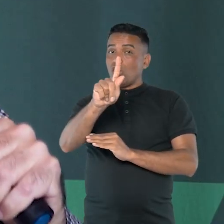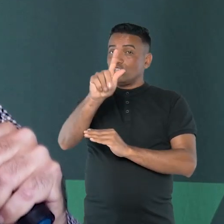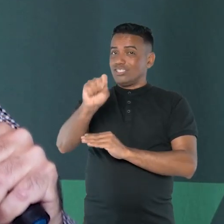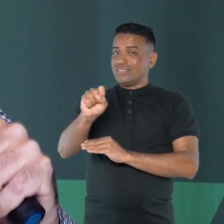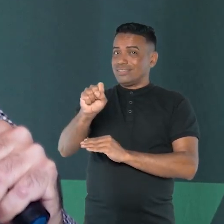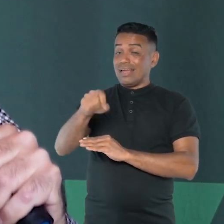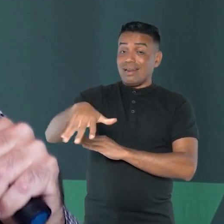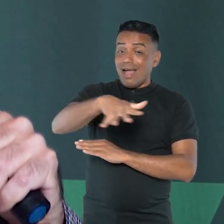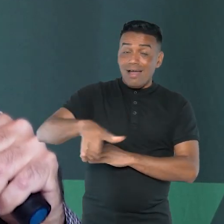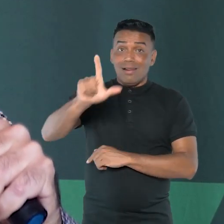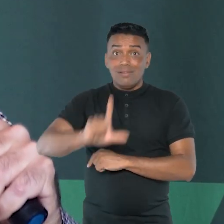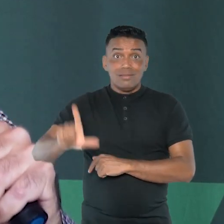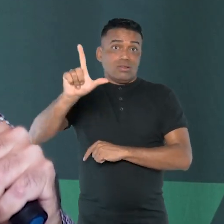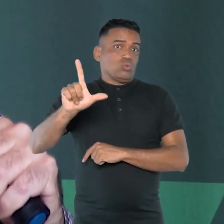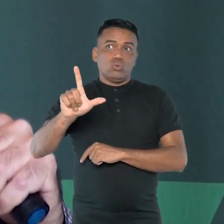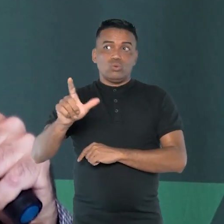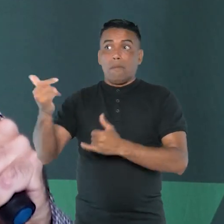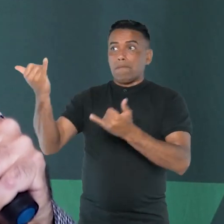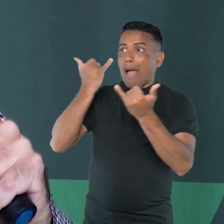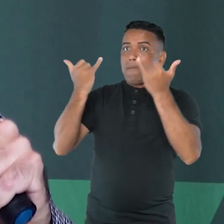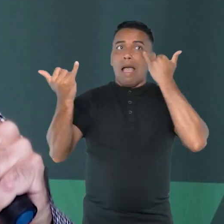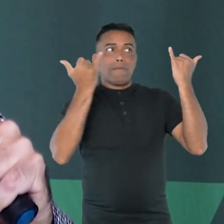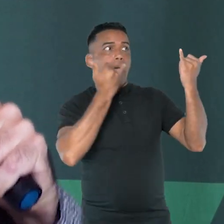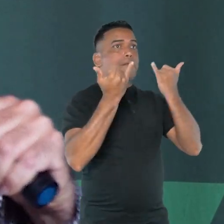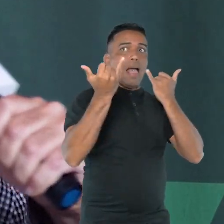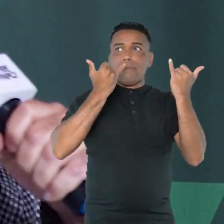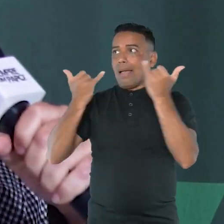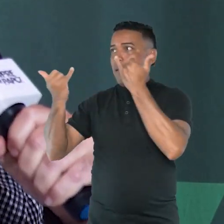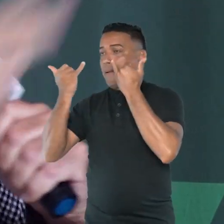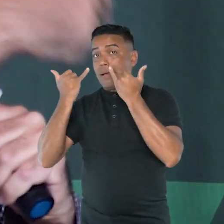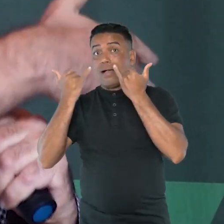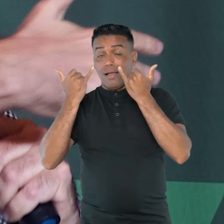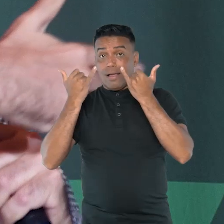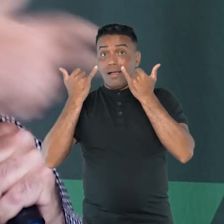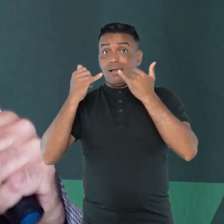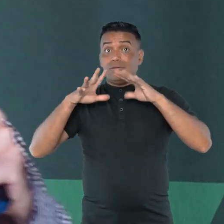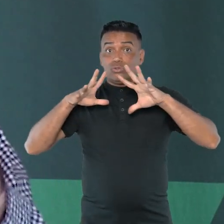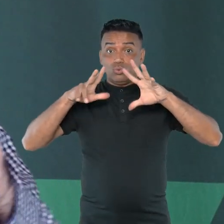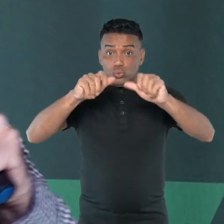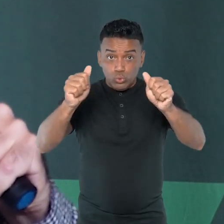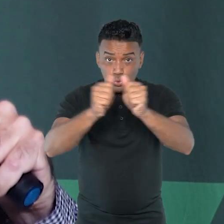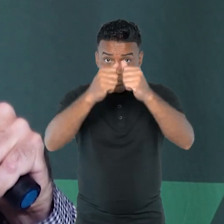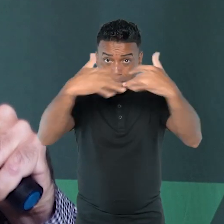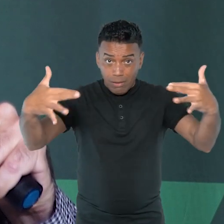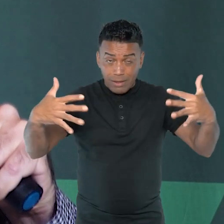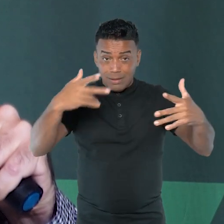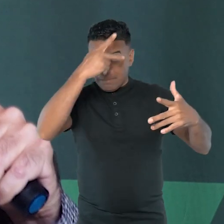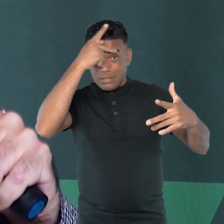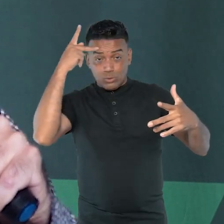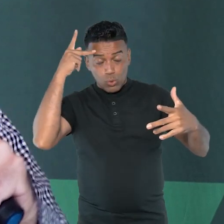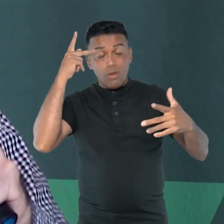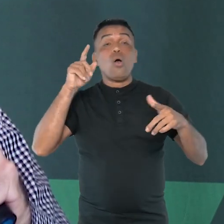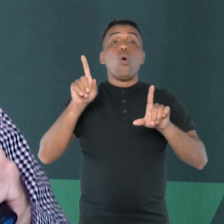Nenhuma pessoa do meio literário escutou tantas histórias em público e no particular como Afonso Borges. Eu